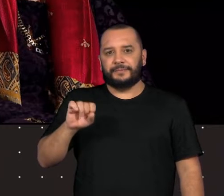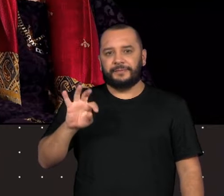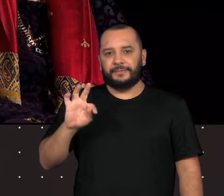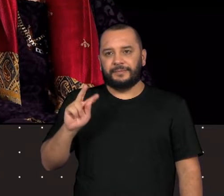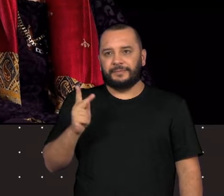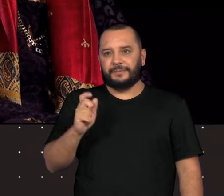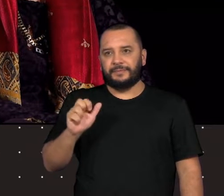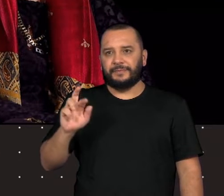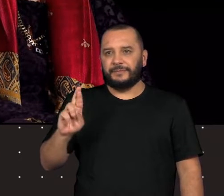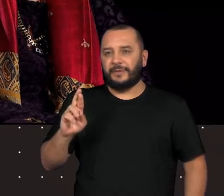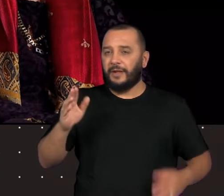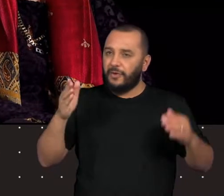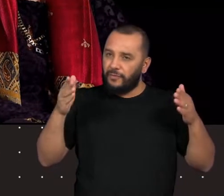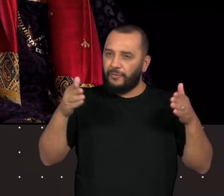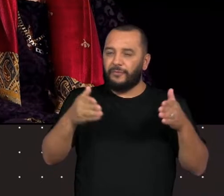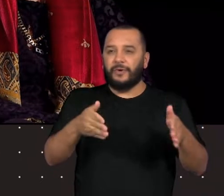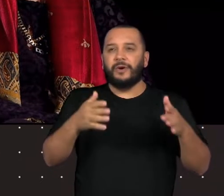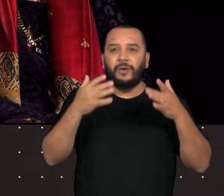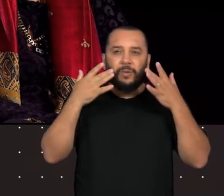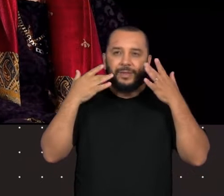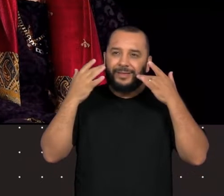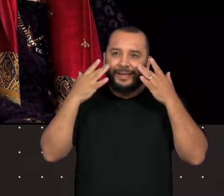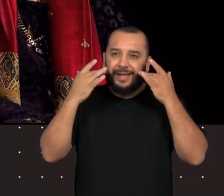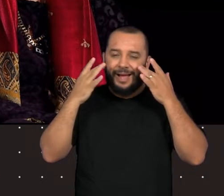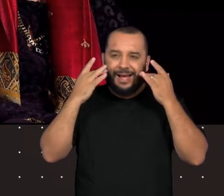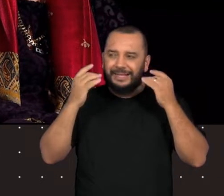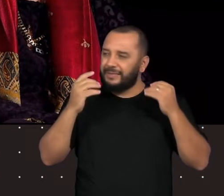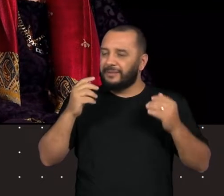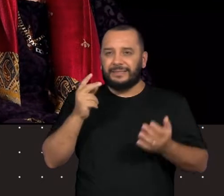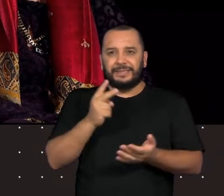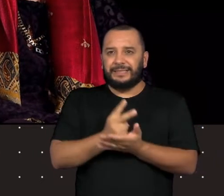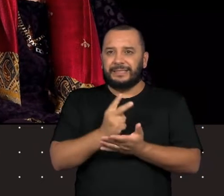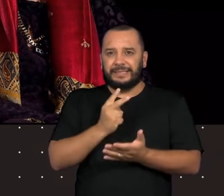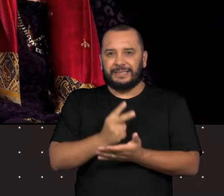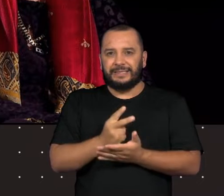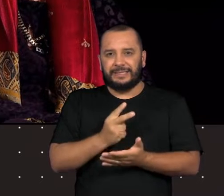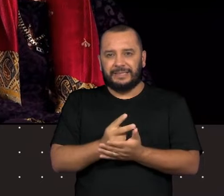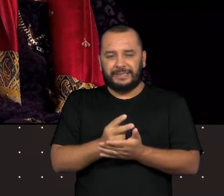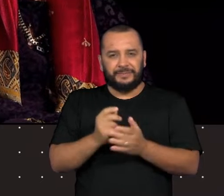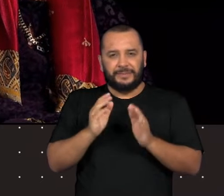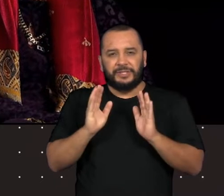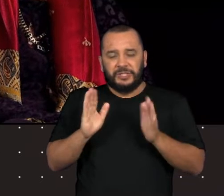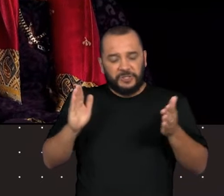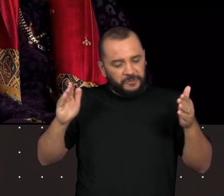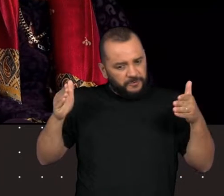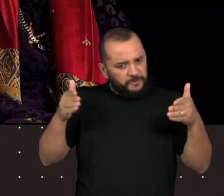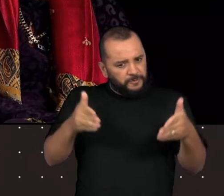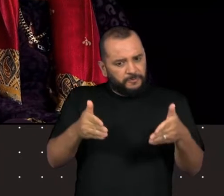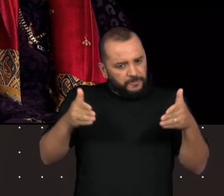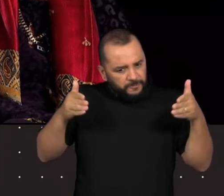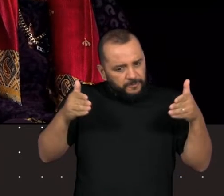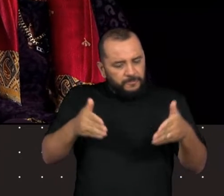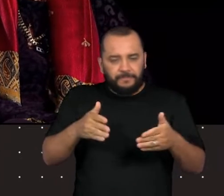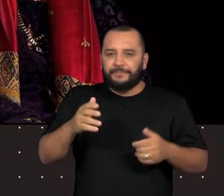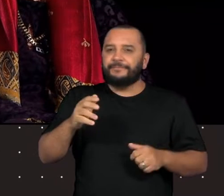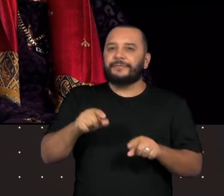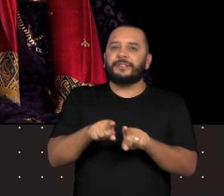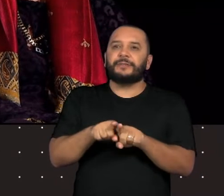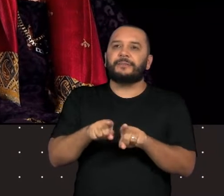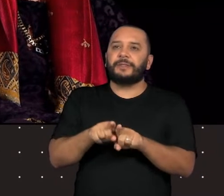teatro de uma forma muito visceral, de uma forma inteligente, e sempre desenhou